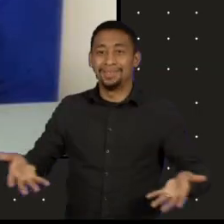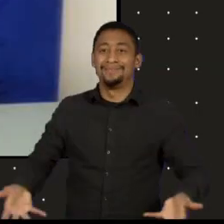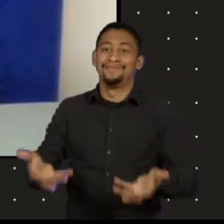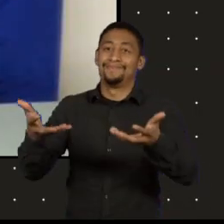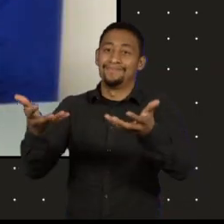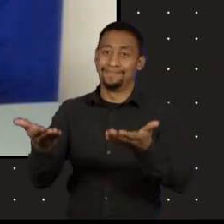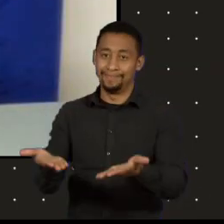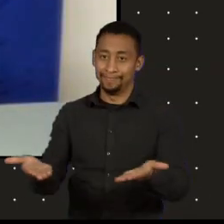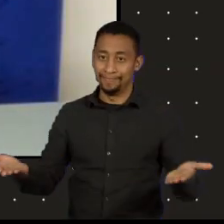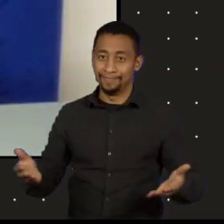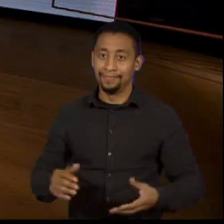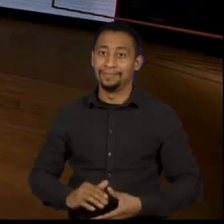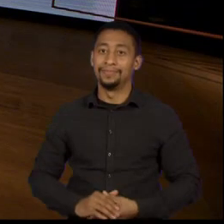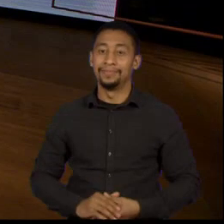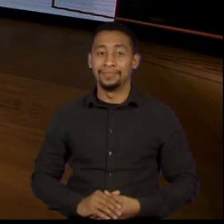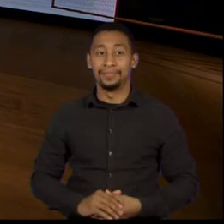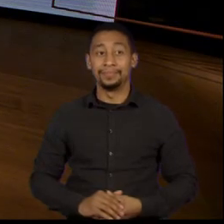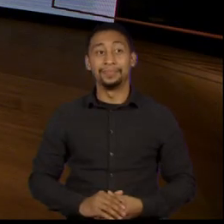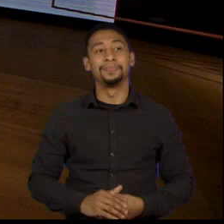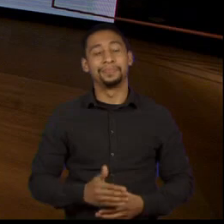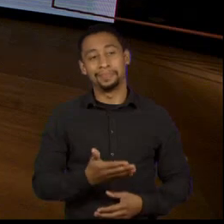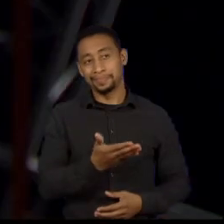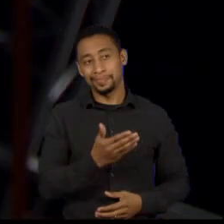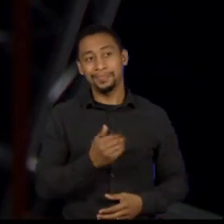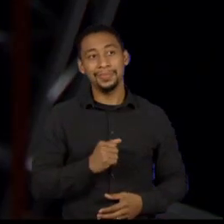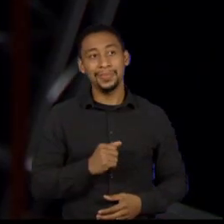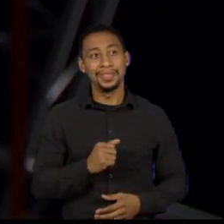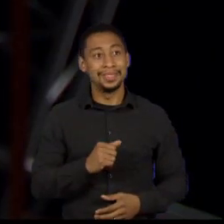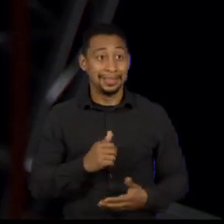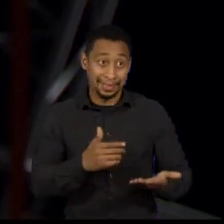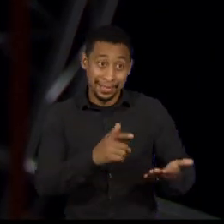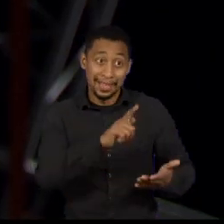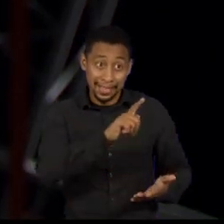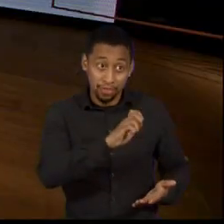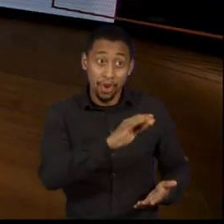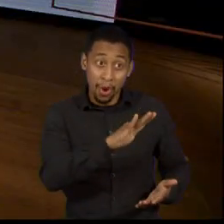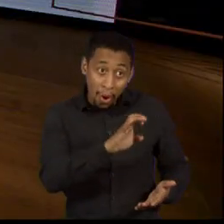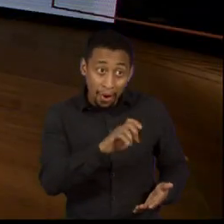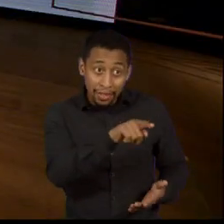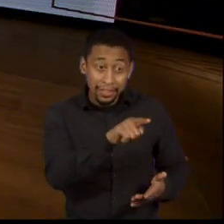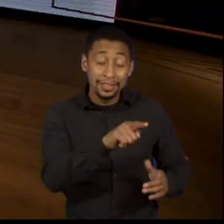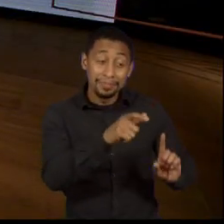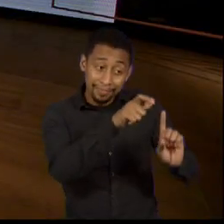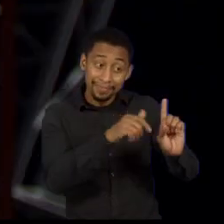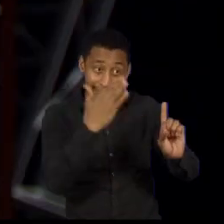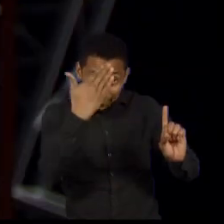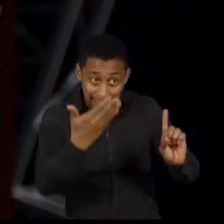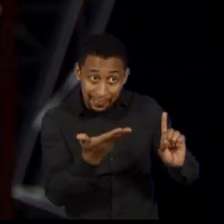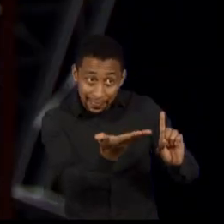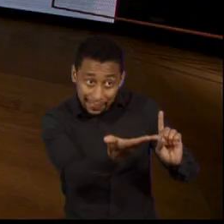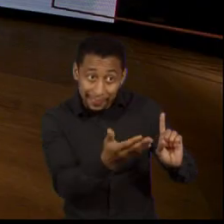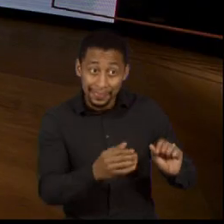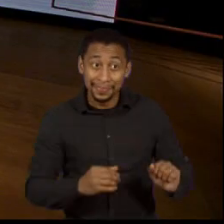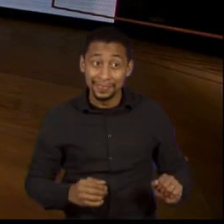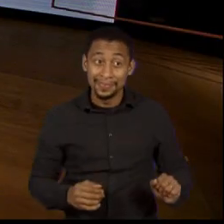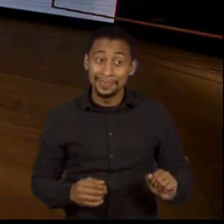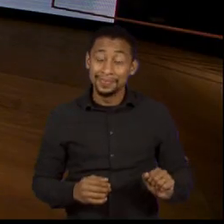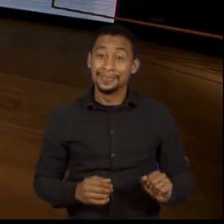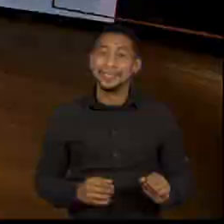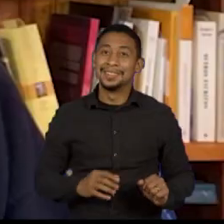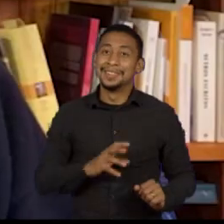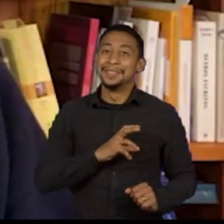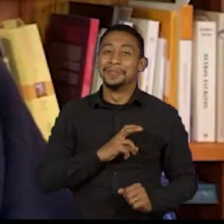Deus. É certo. Jorge Forbes, não poderia faltar um depoimento dele aqui no programa, né? Ah, que